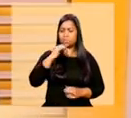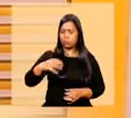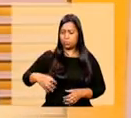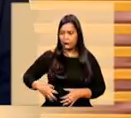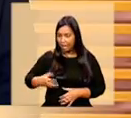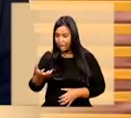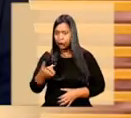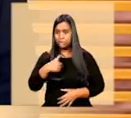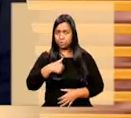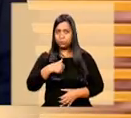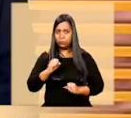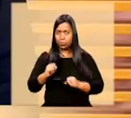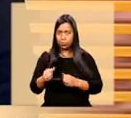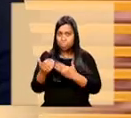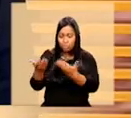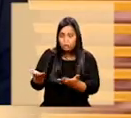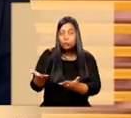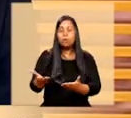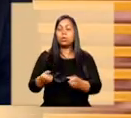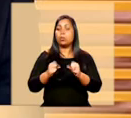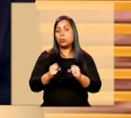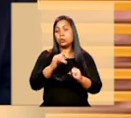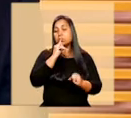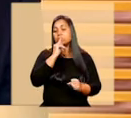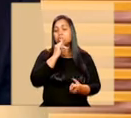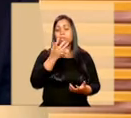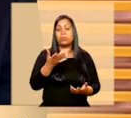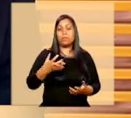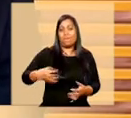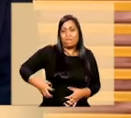doador? Pode sim. Ele pode ter